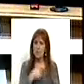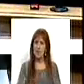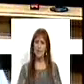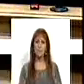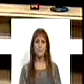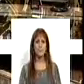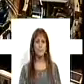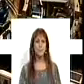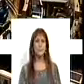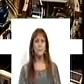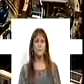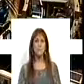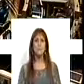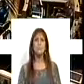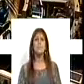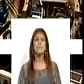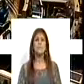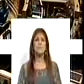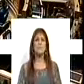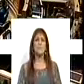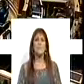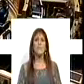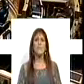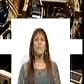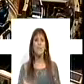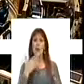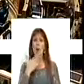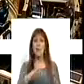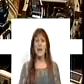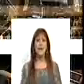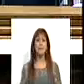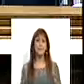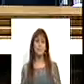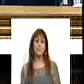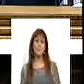Presidente. Muito obrigado. Também para